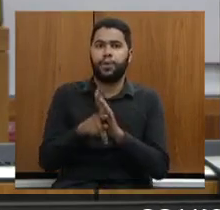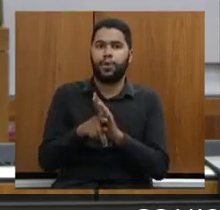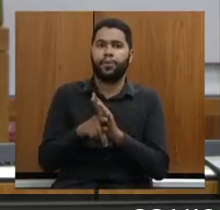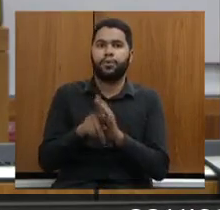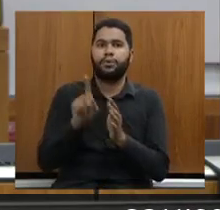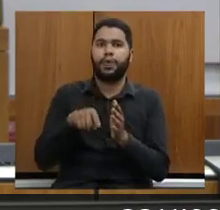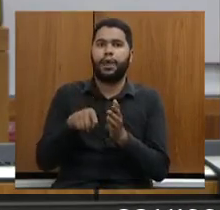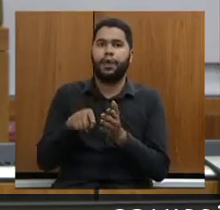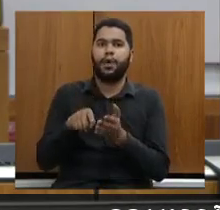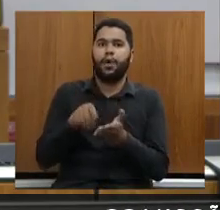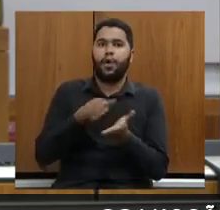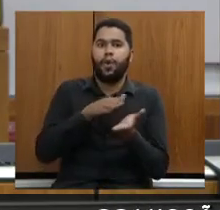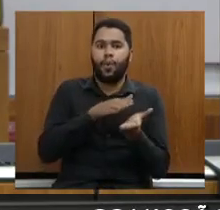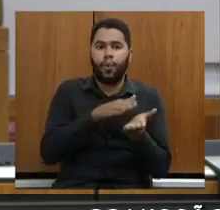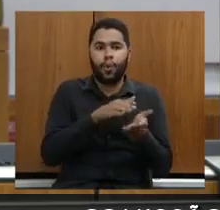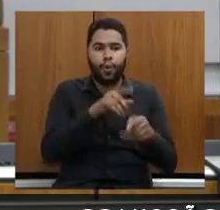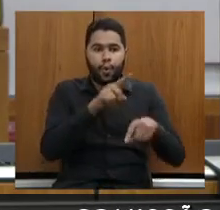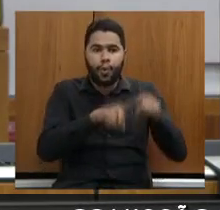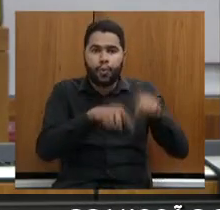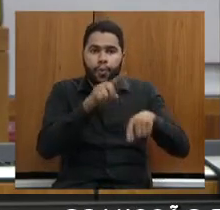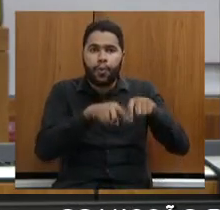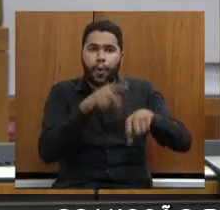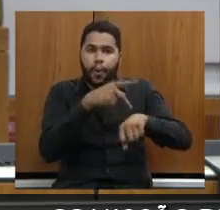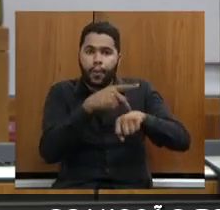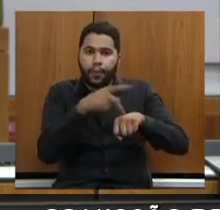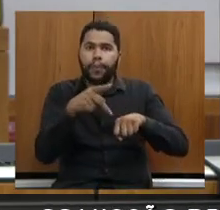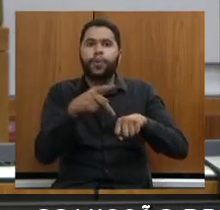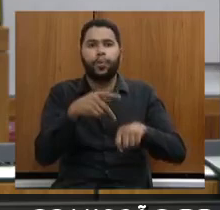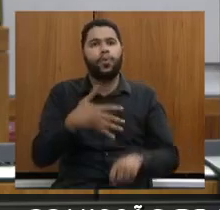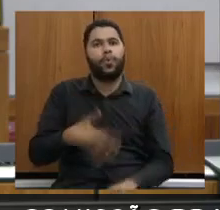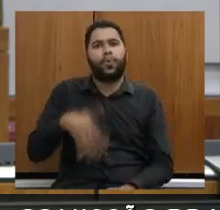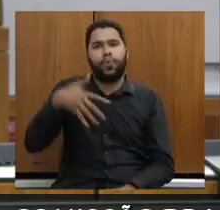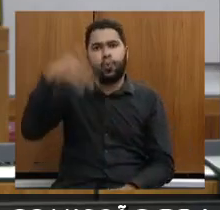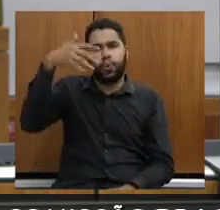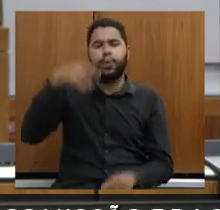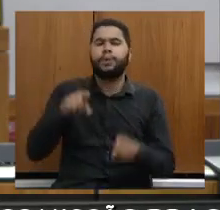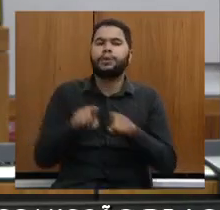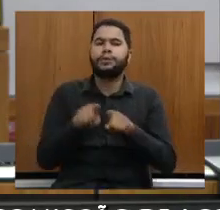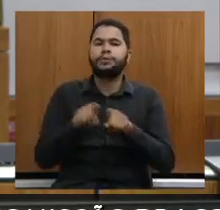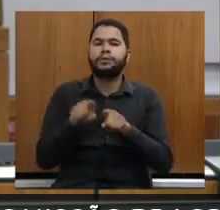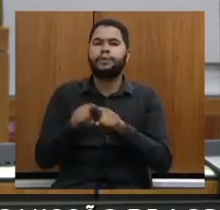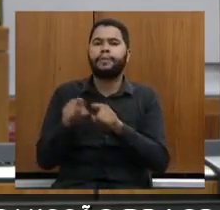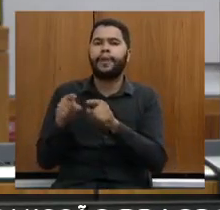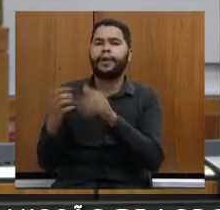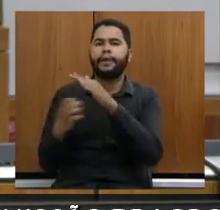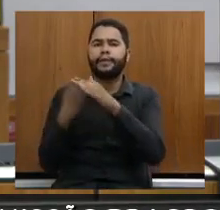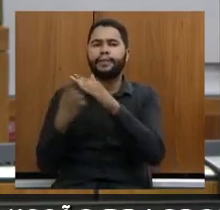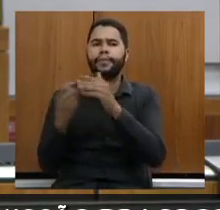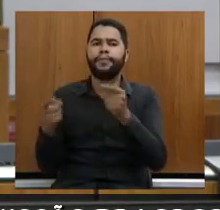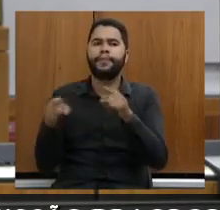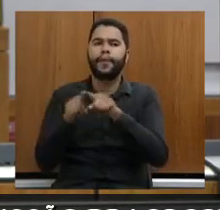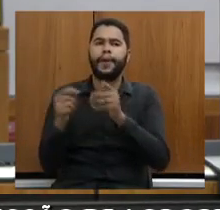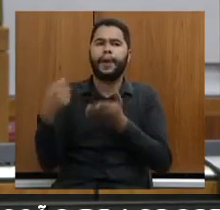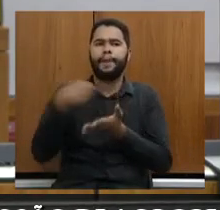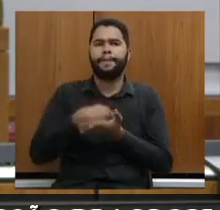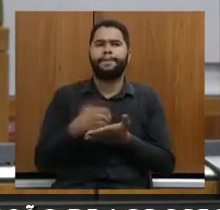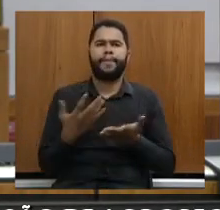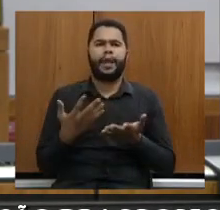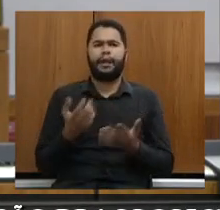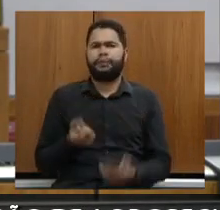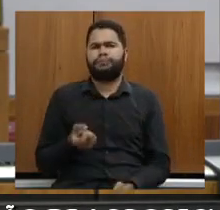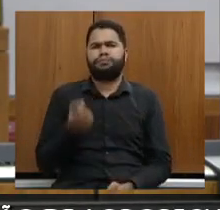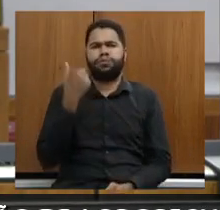alto né e as cooperativas propaganda produtor rural pelo pelo Leite um